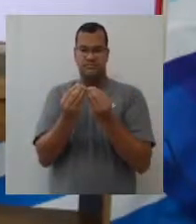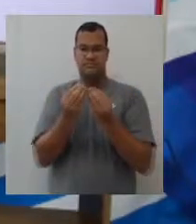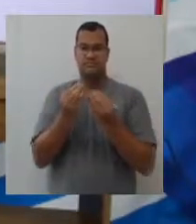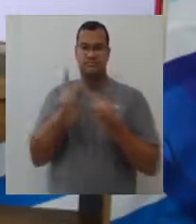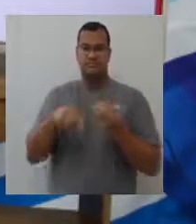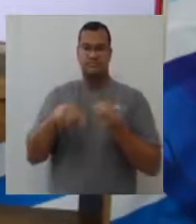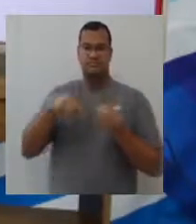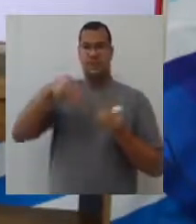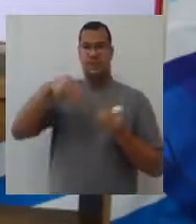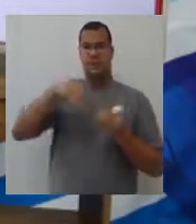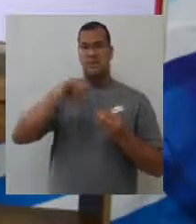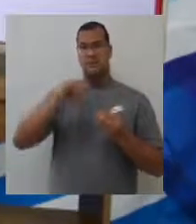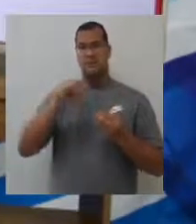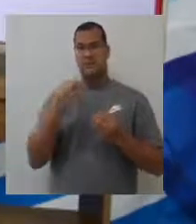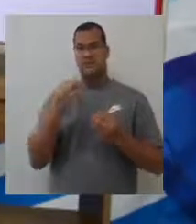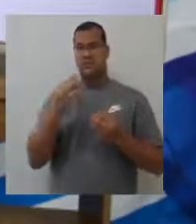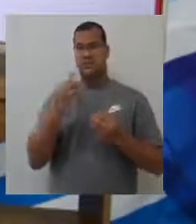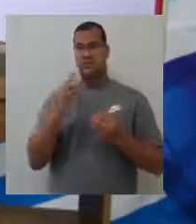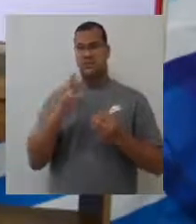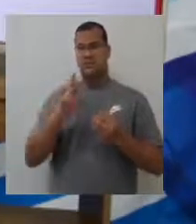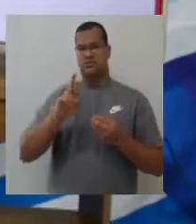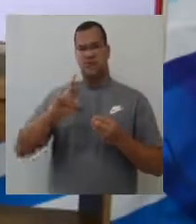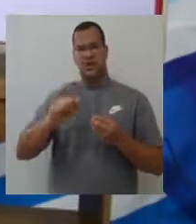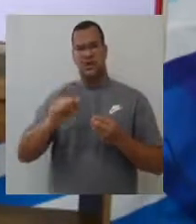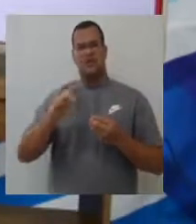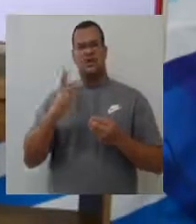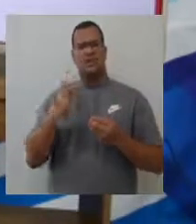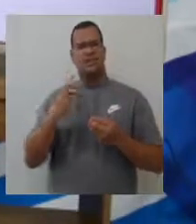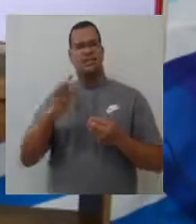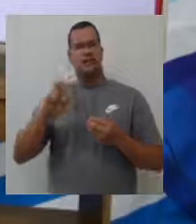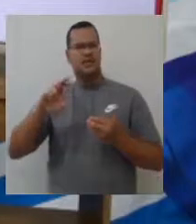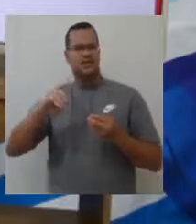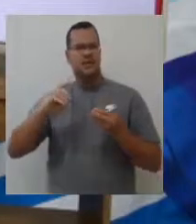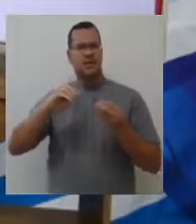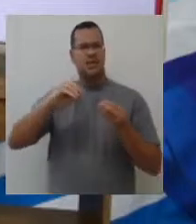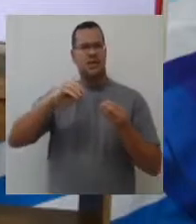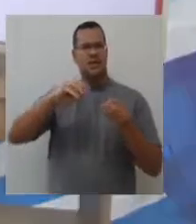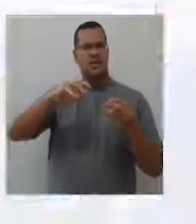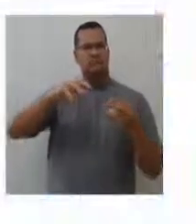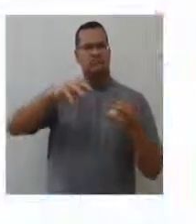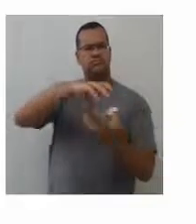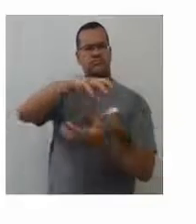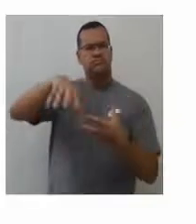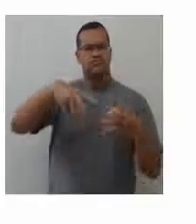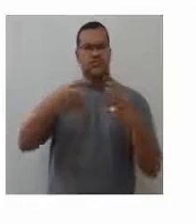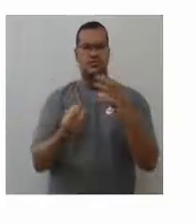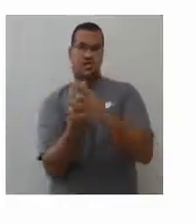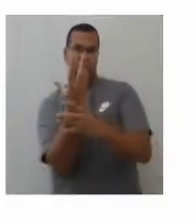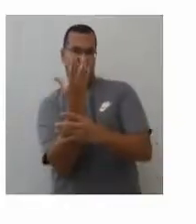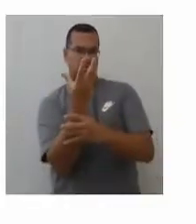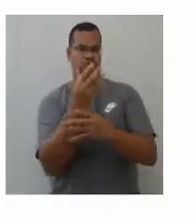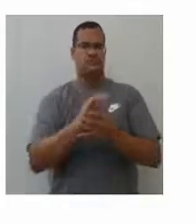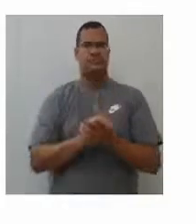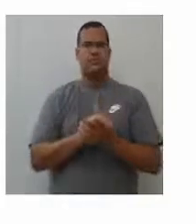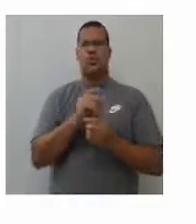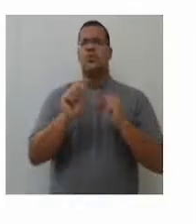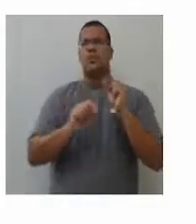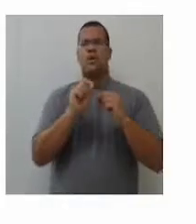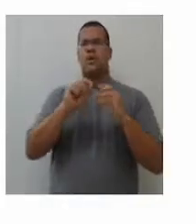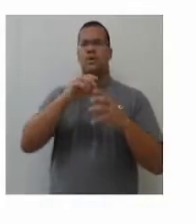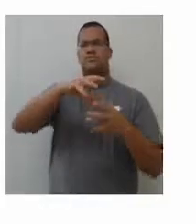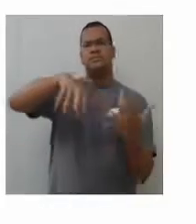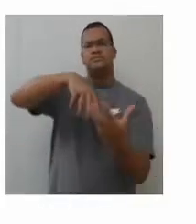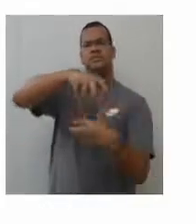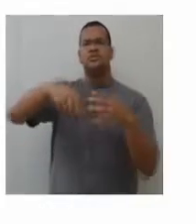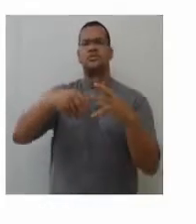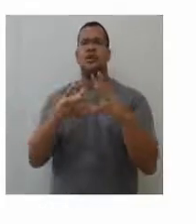chamamos de mistura heterogênea. Tá? Voltando agora para os slides, vamos lá. Mistura homogênea. Duas